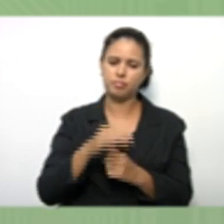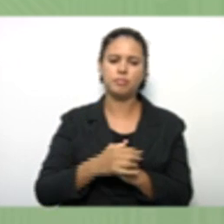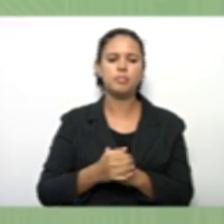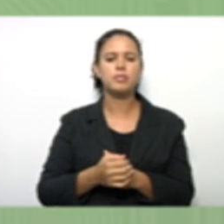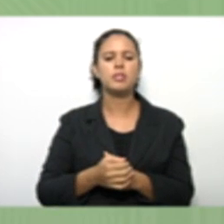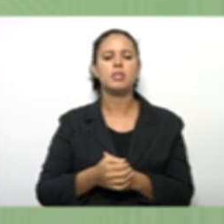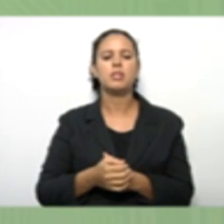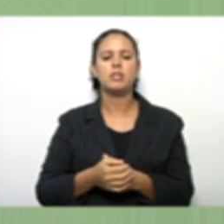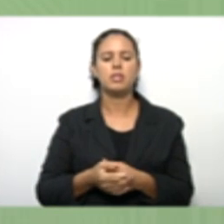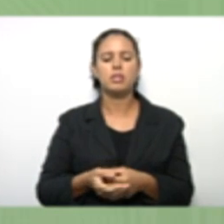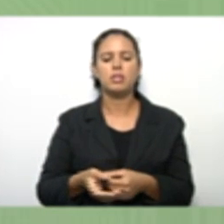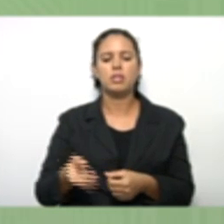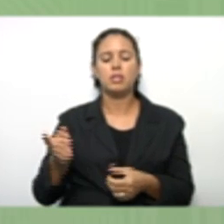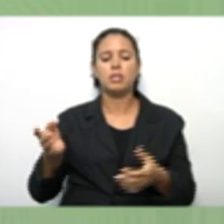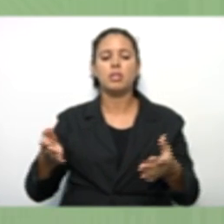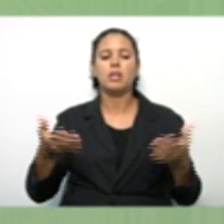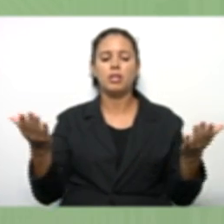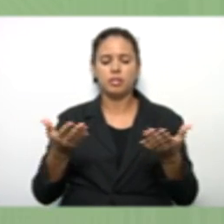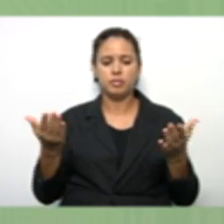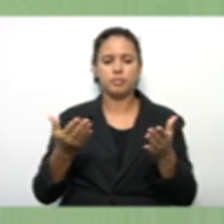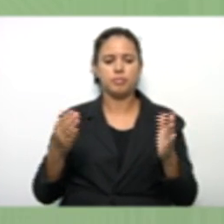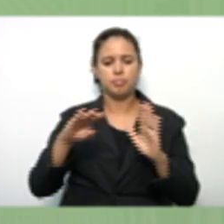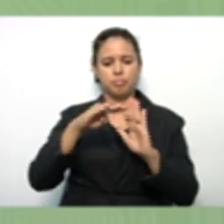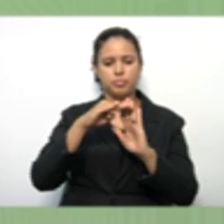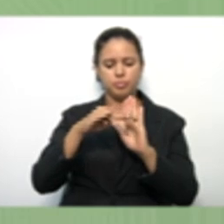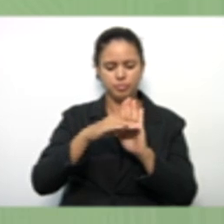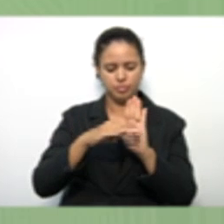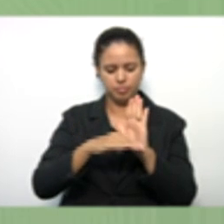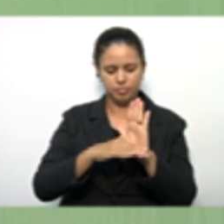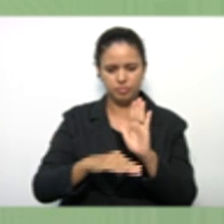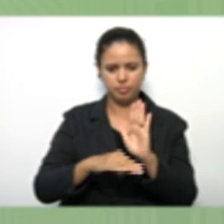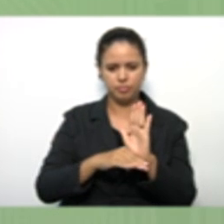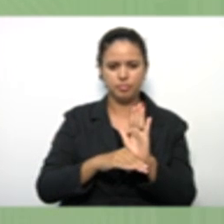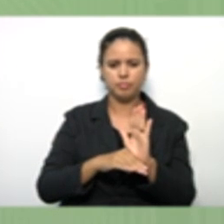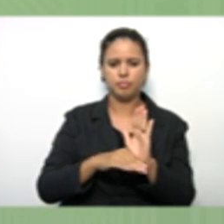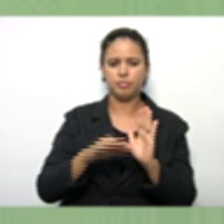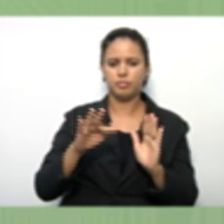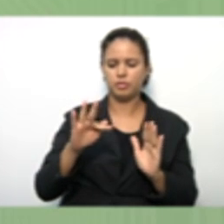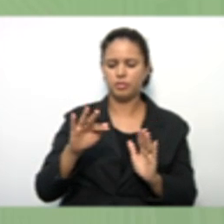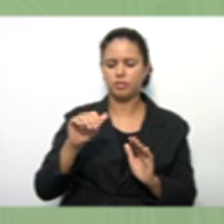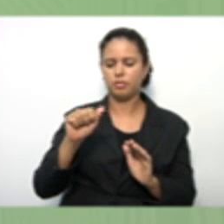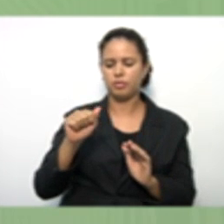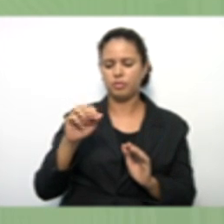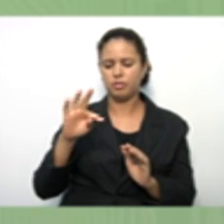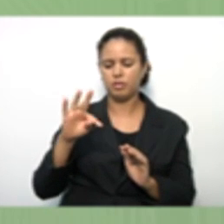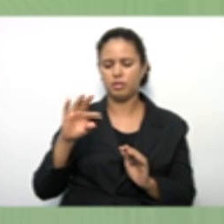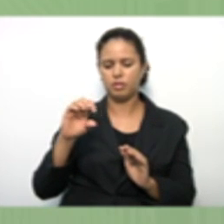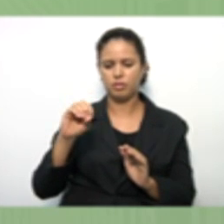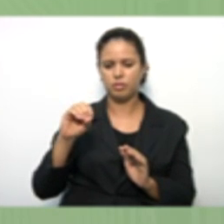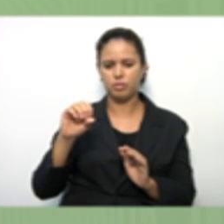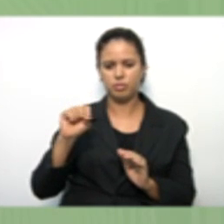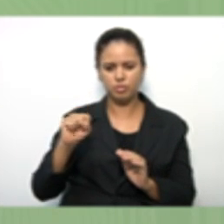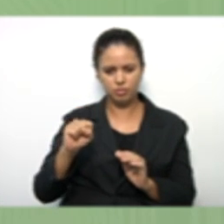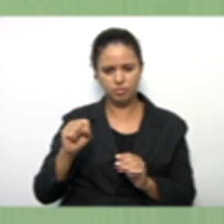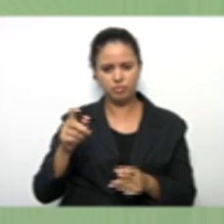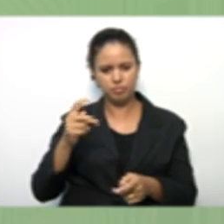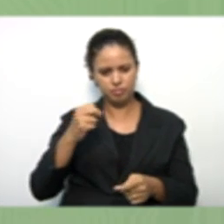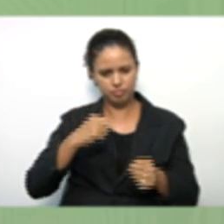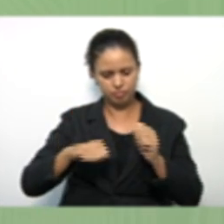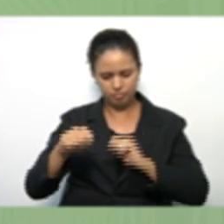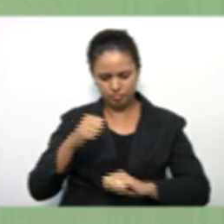relevante. Classificação dos atos administrativos. Nós temos os atos permutativos, que